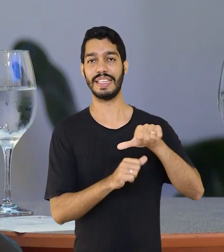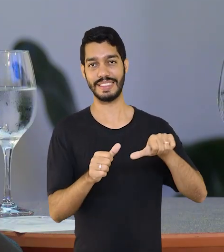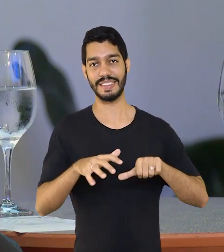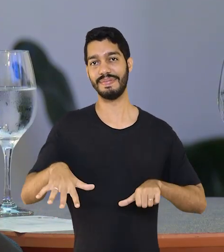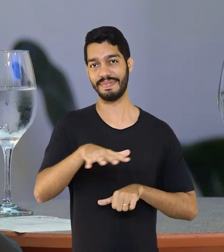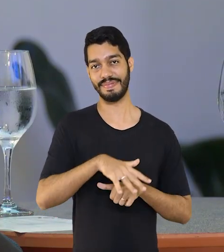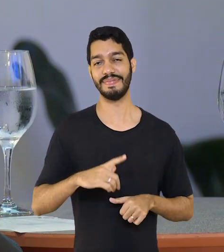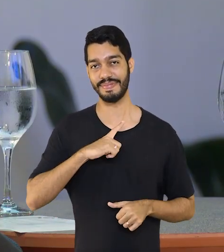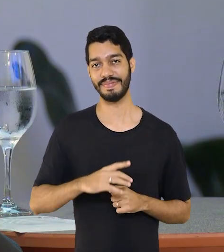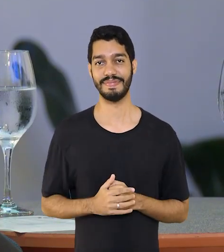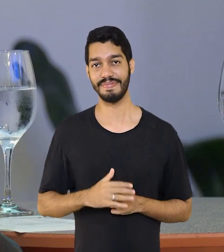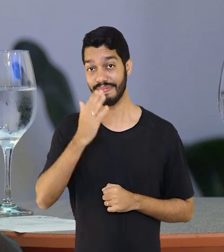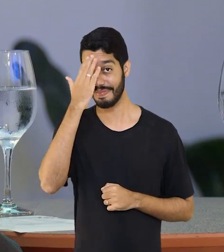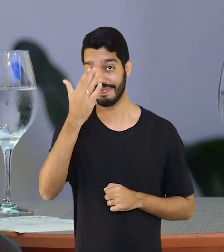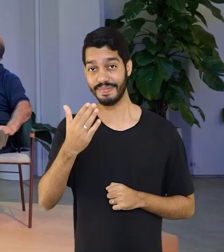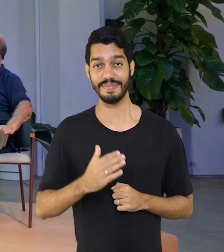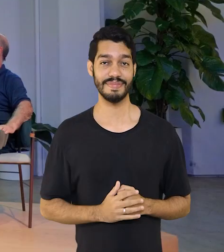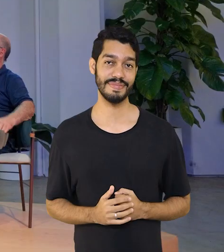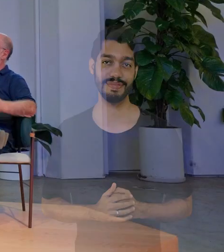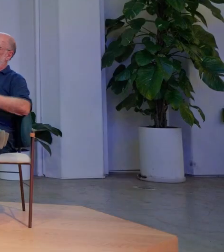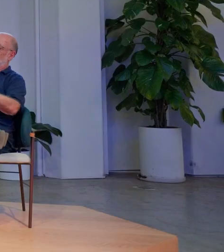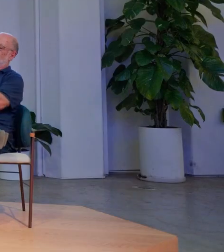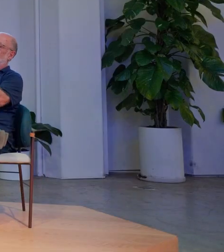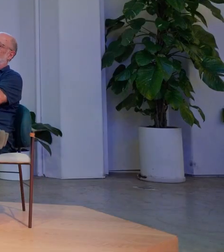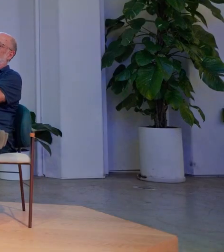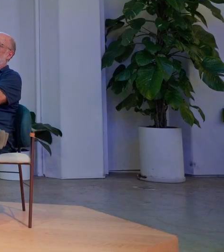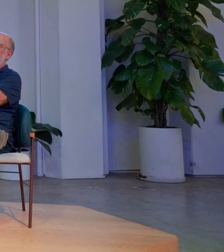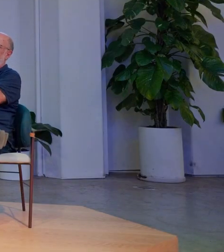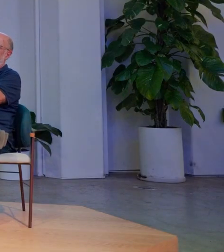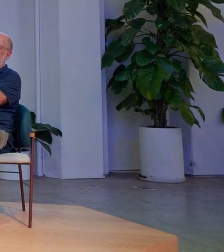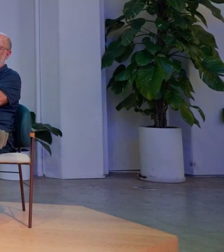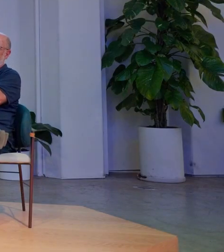da mudança, da alteração climática. Obrigada.